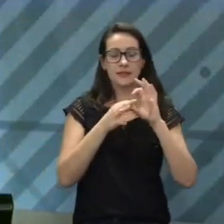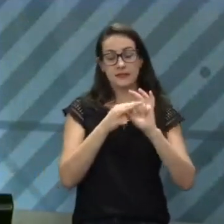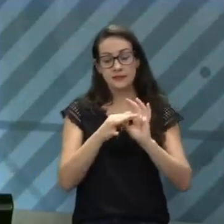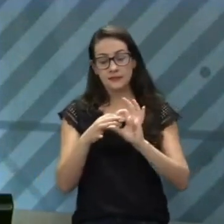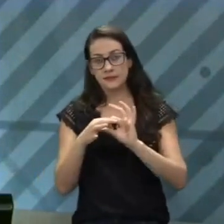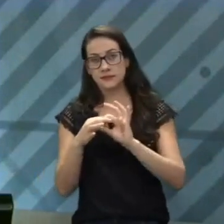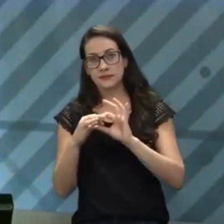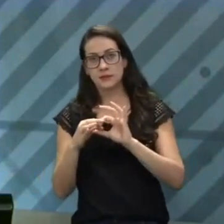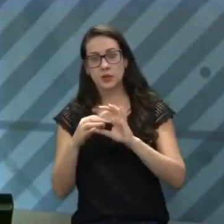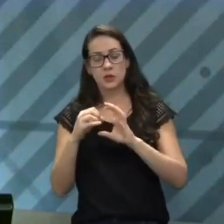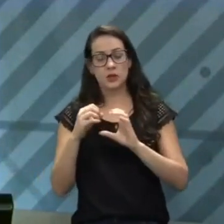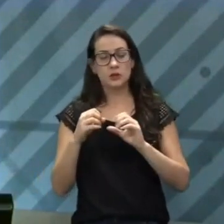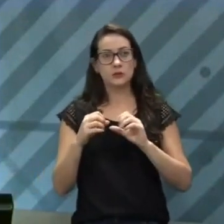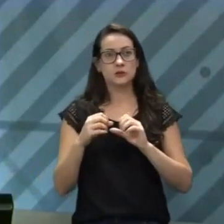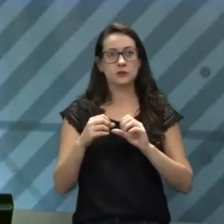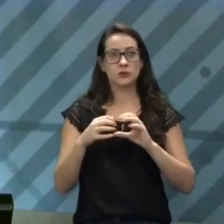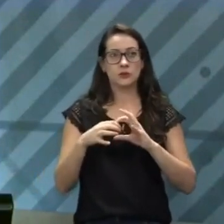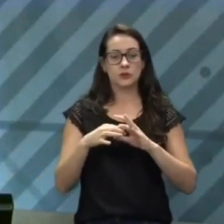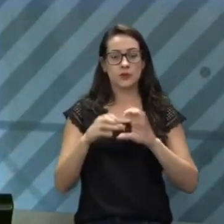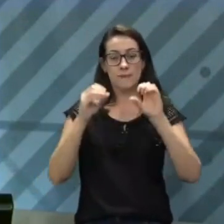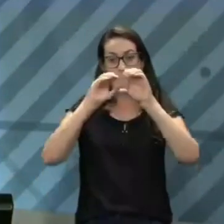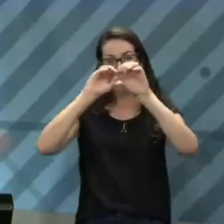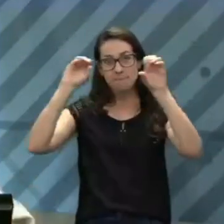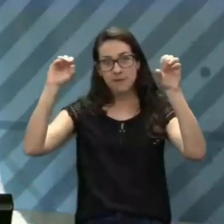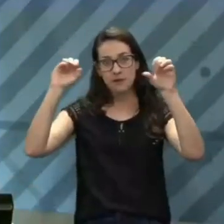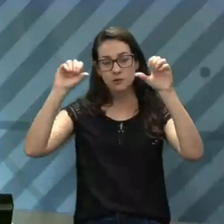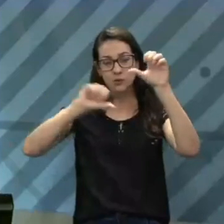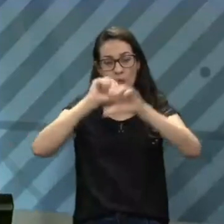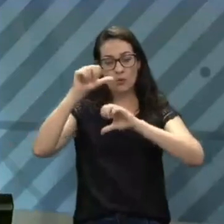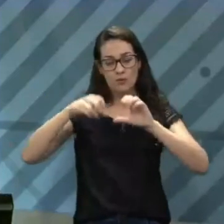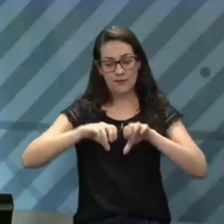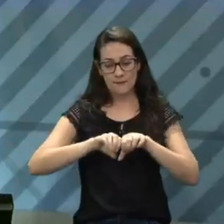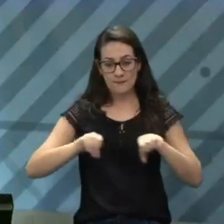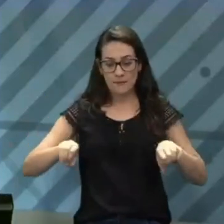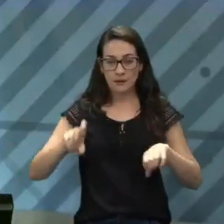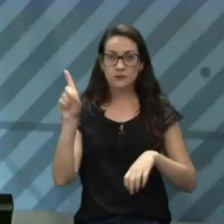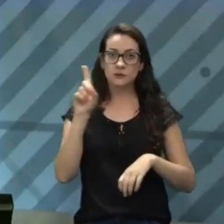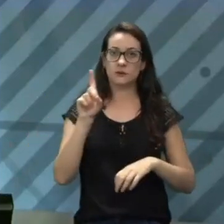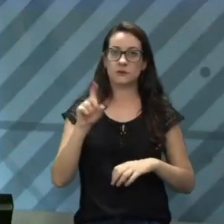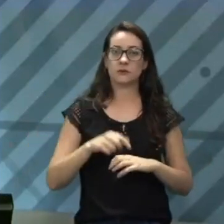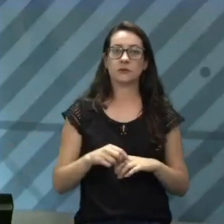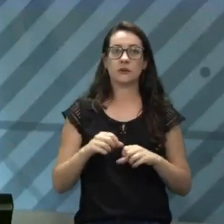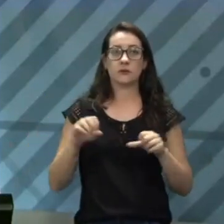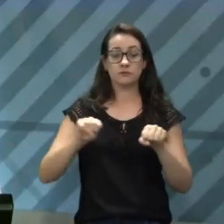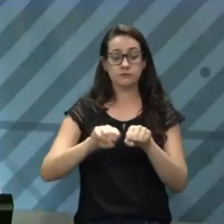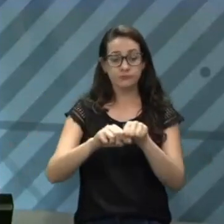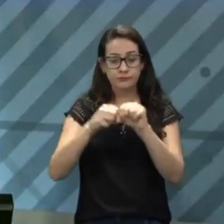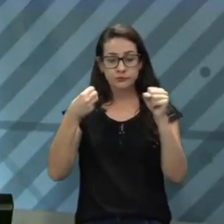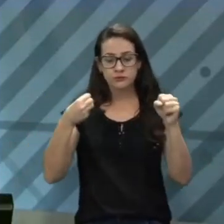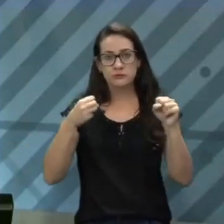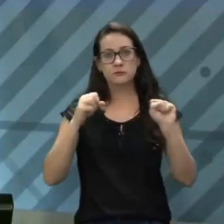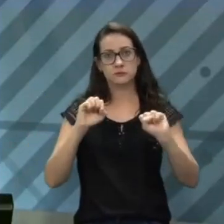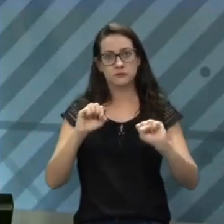vai ser transferida para a barra de baixo. A gente pode ter um rompimento da nossa seção transversal ali, tá?